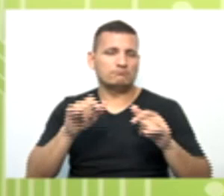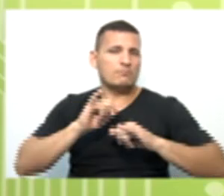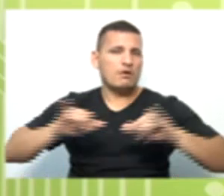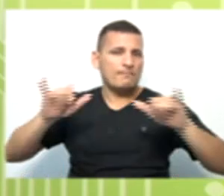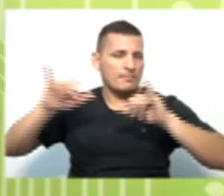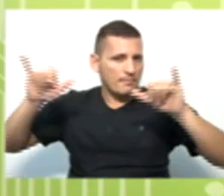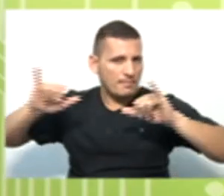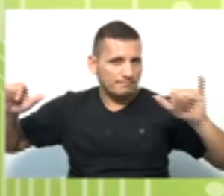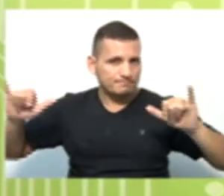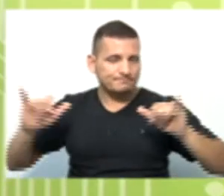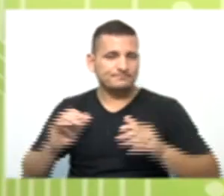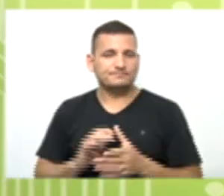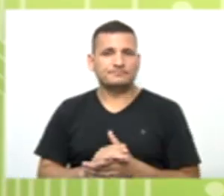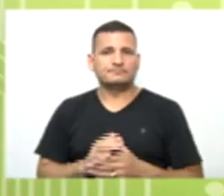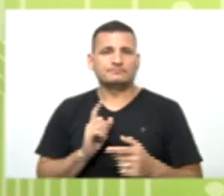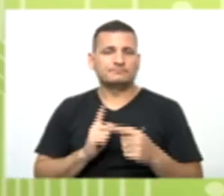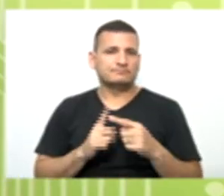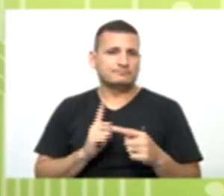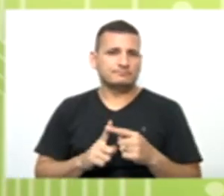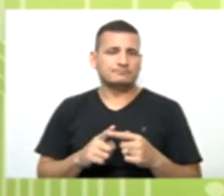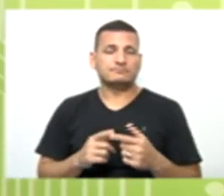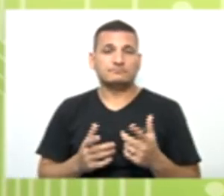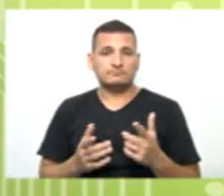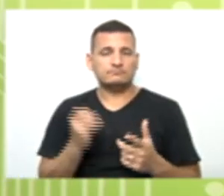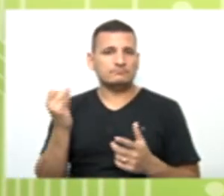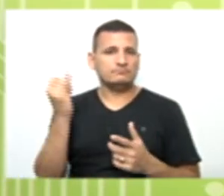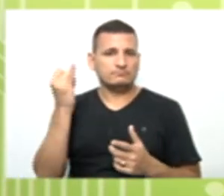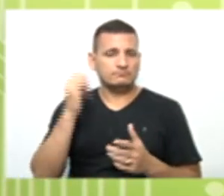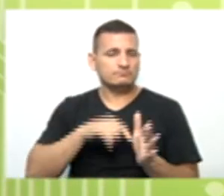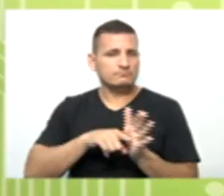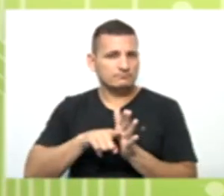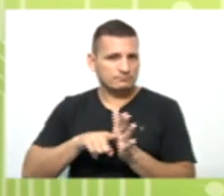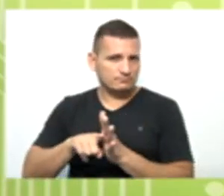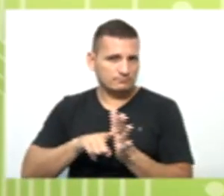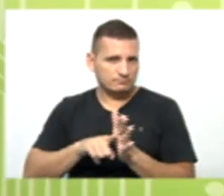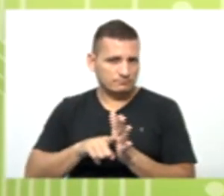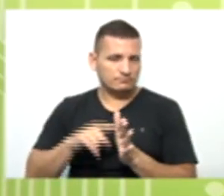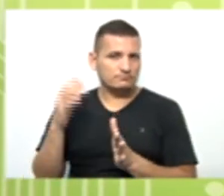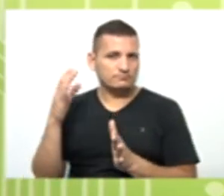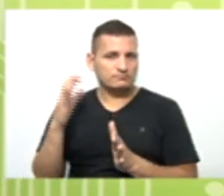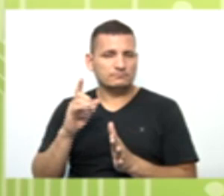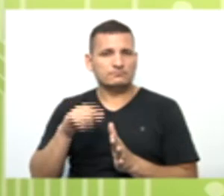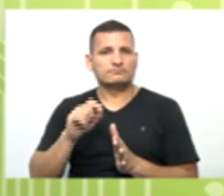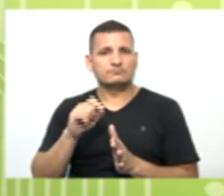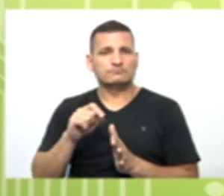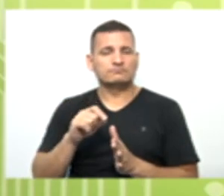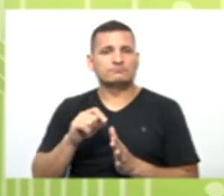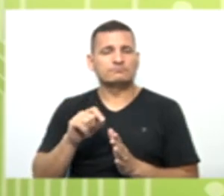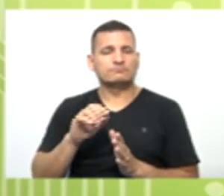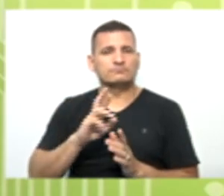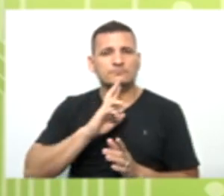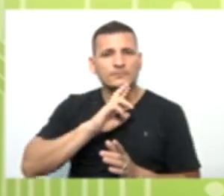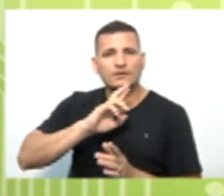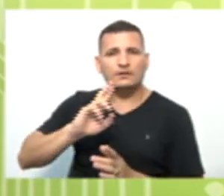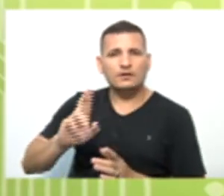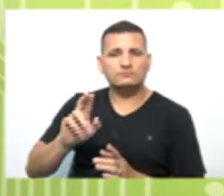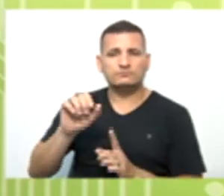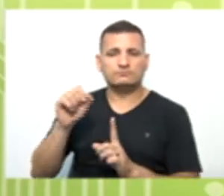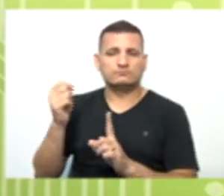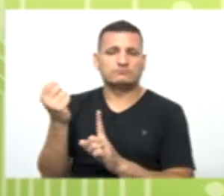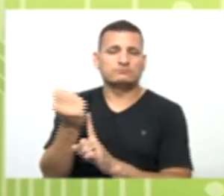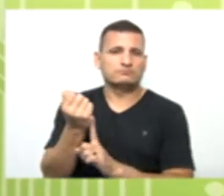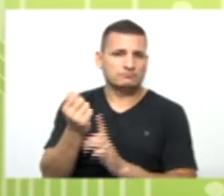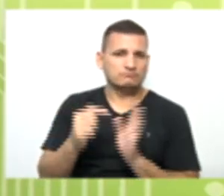divulgado. Por quê? Porque a relevância da pesquisa científica é dar um retorno social. Então,